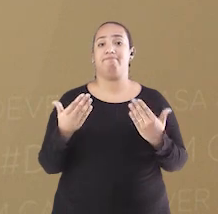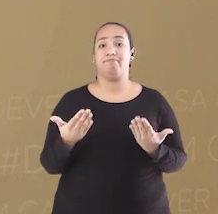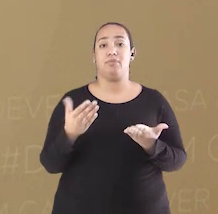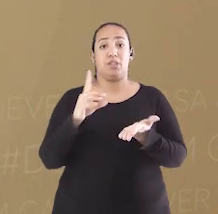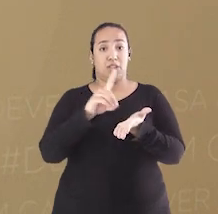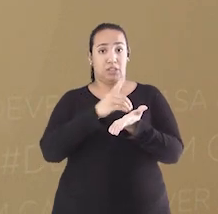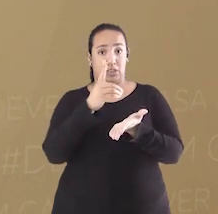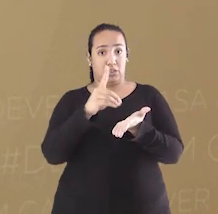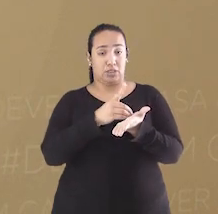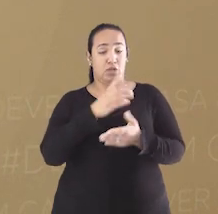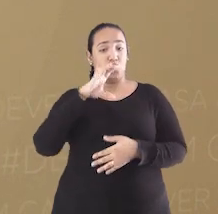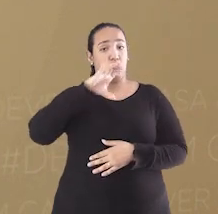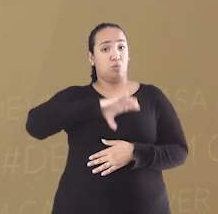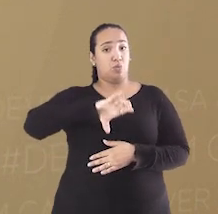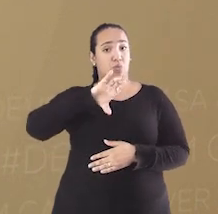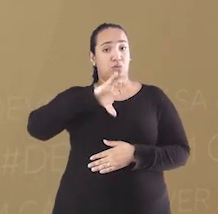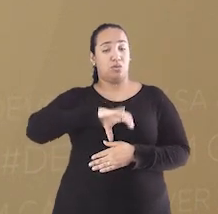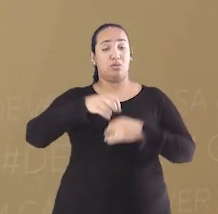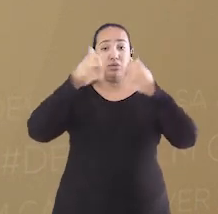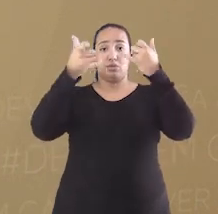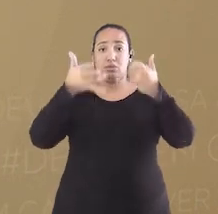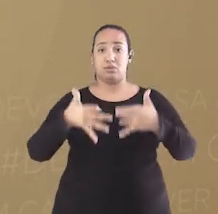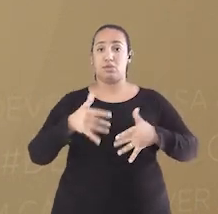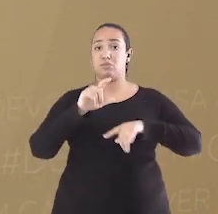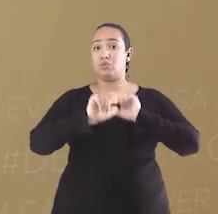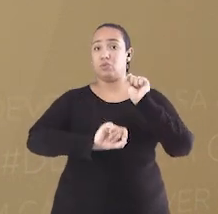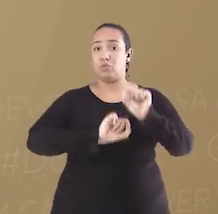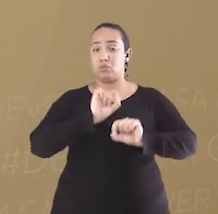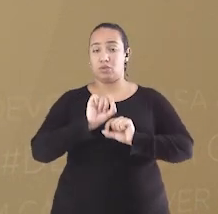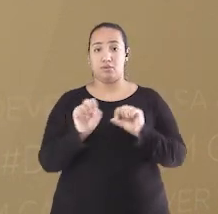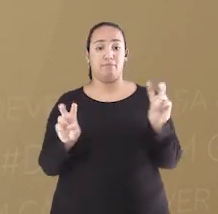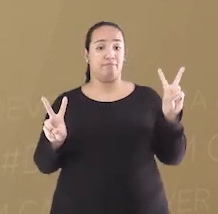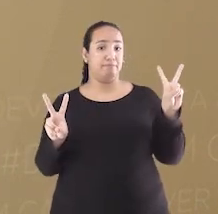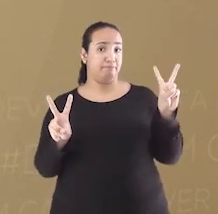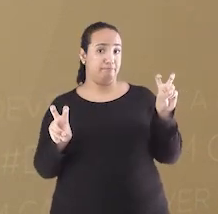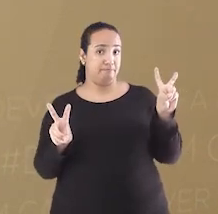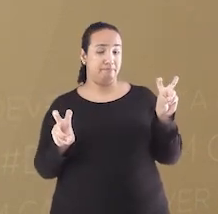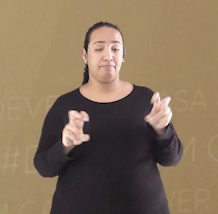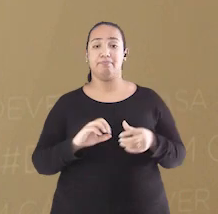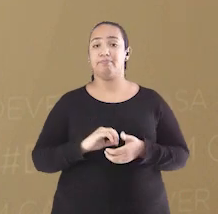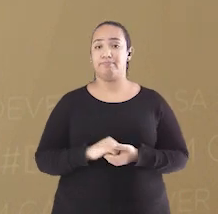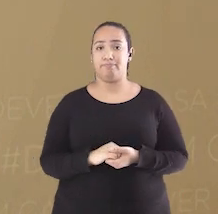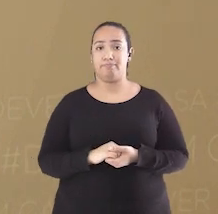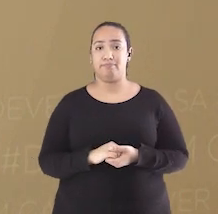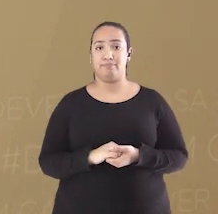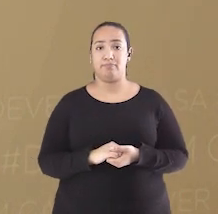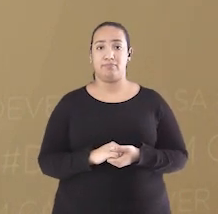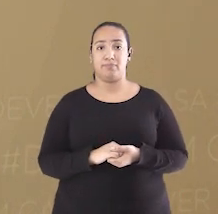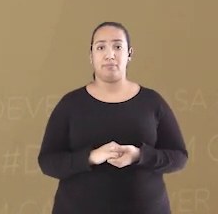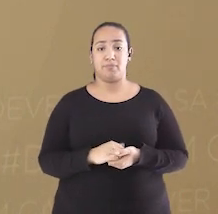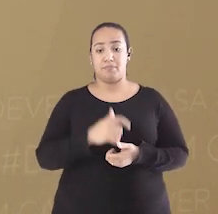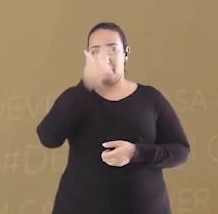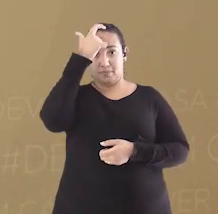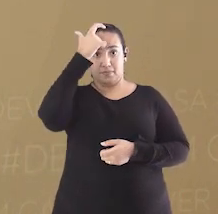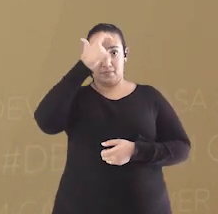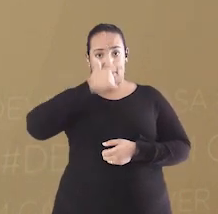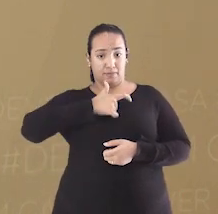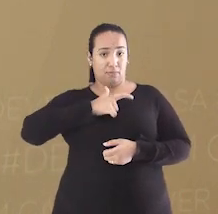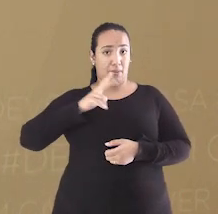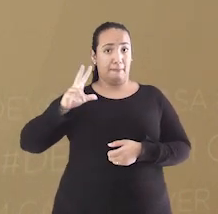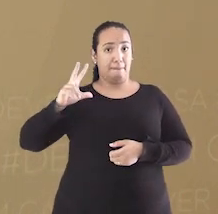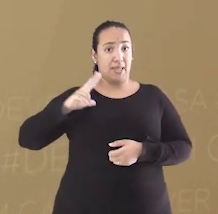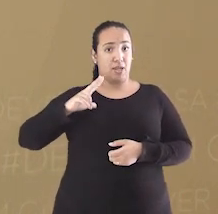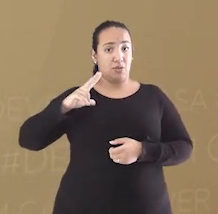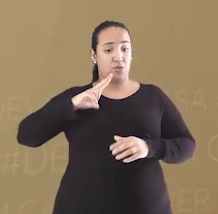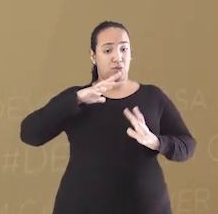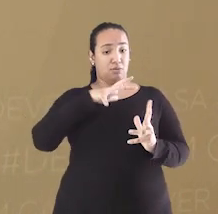dicionário online de português define cosmovisão da seguinte forma, abre aspas aí, modo particular de perceber o